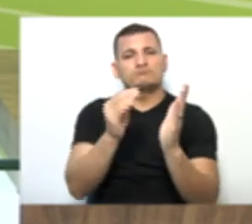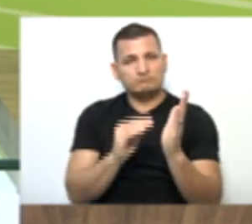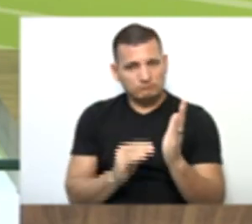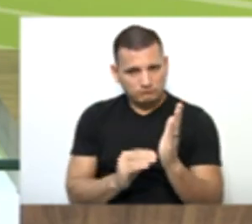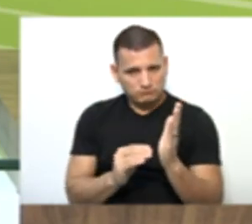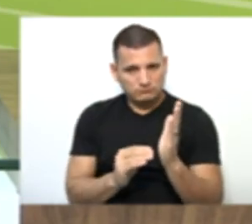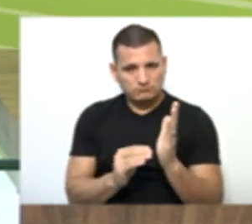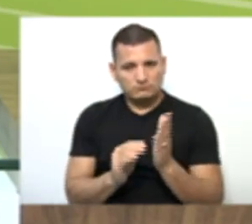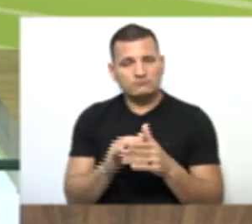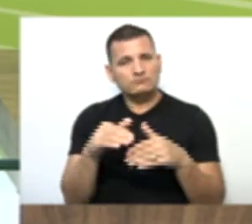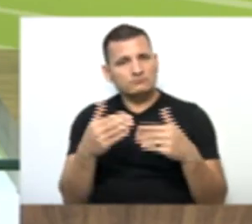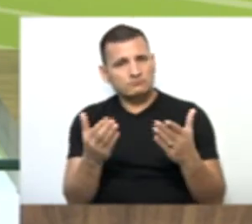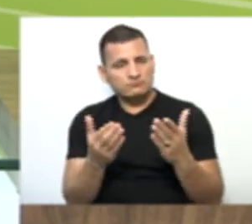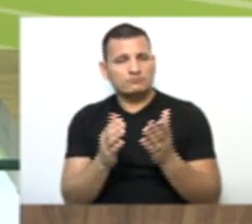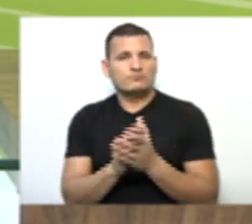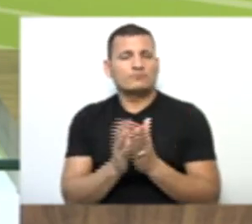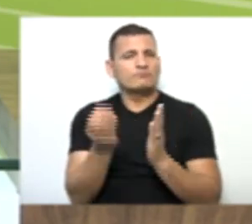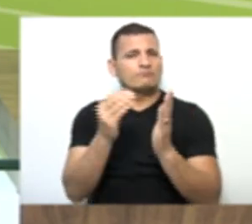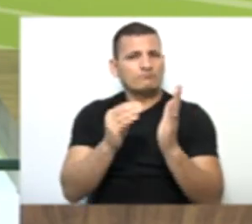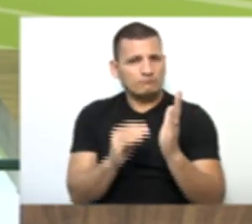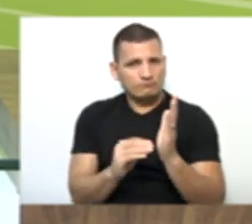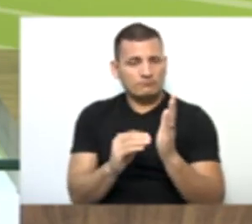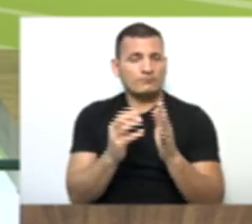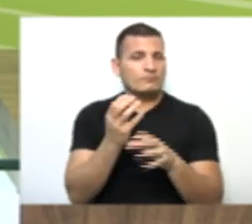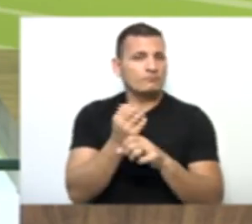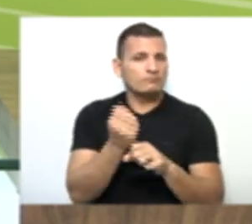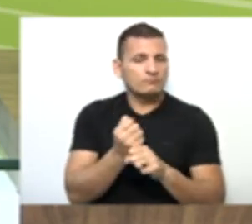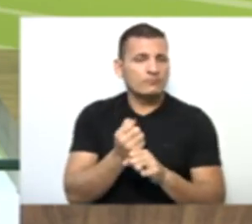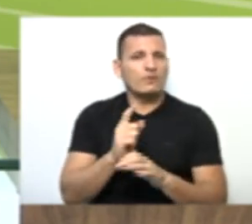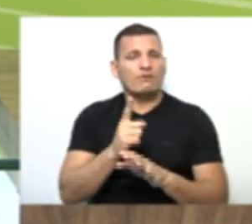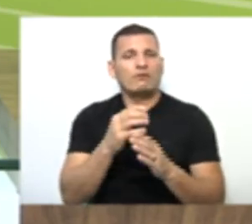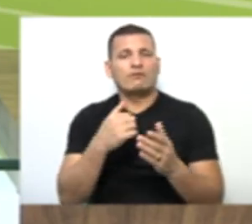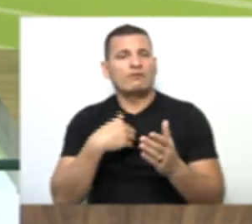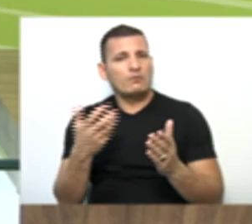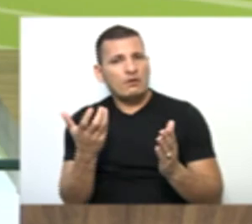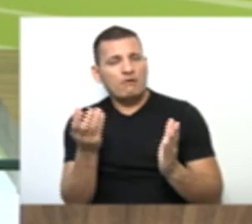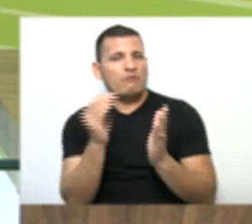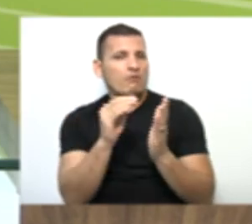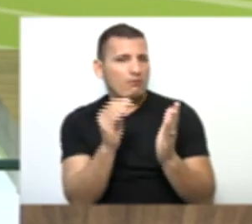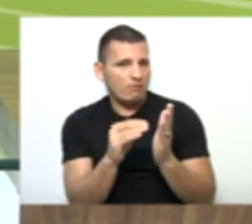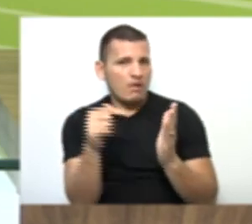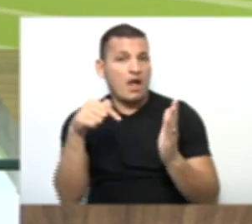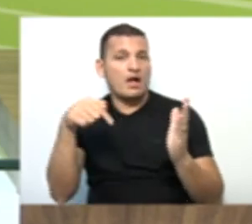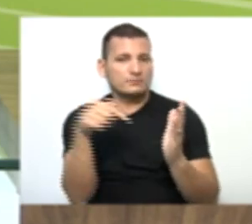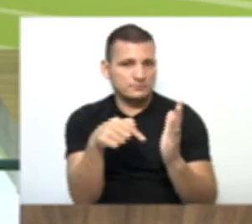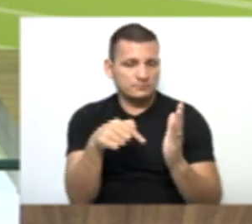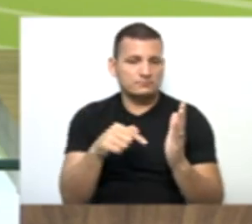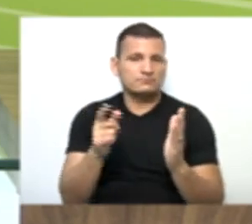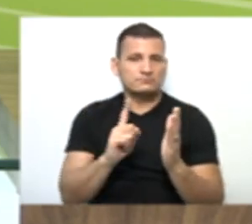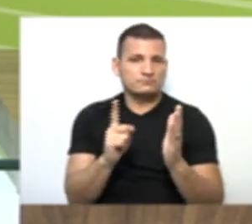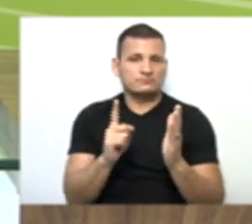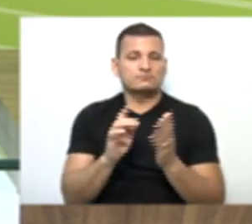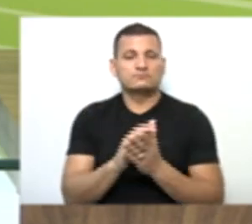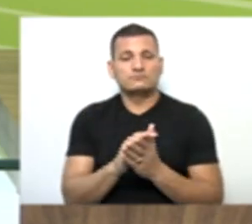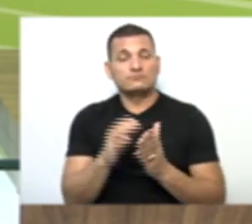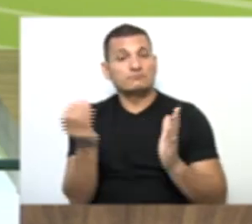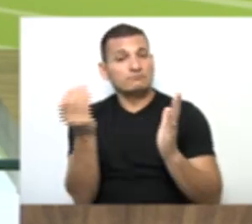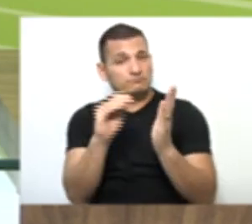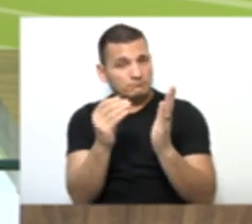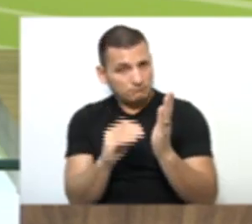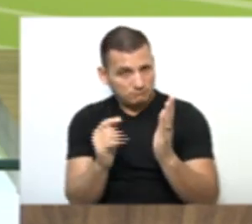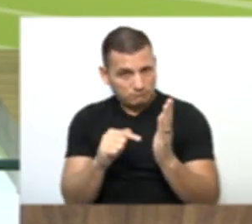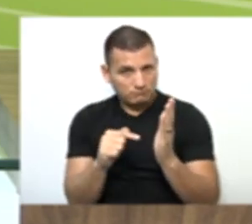Portanto, os lançamentos contábeis não são, eu quero lançar isso e vou lançar aqui. Nasceu... Não, os lançamentos